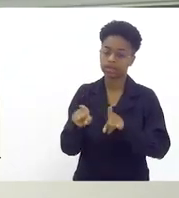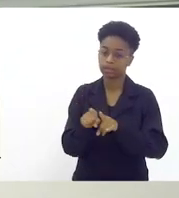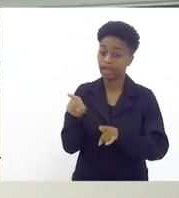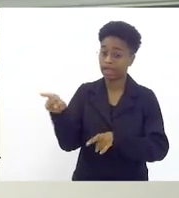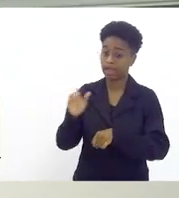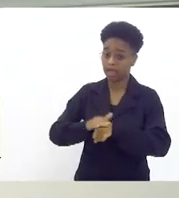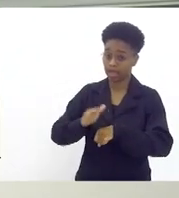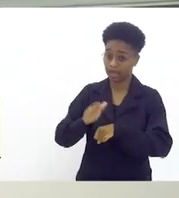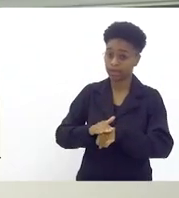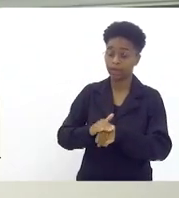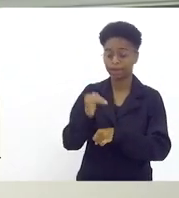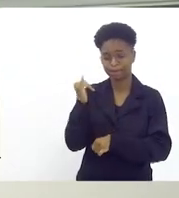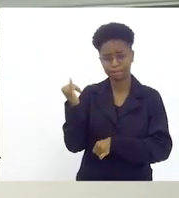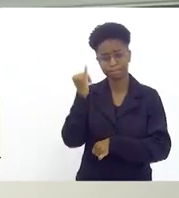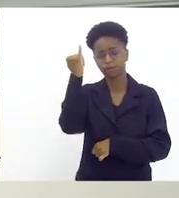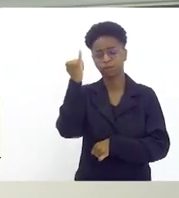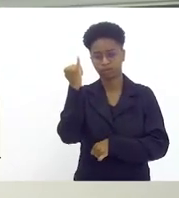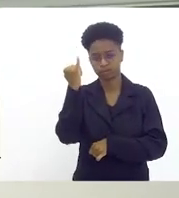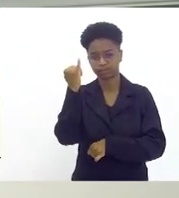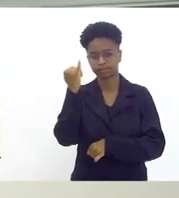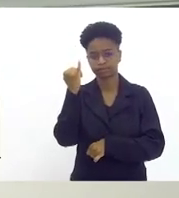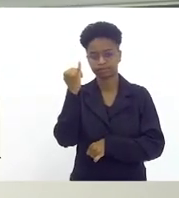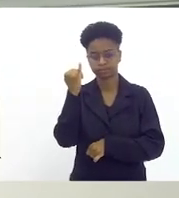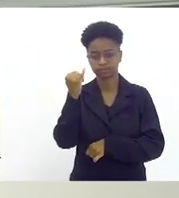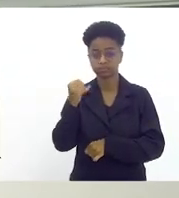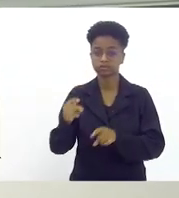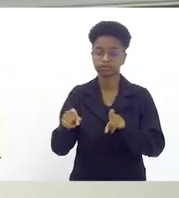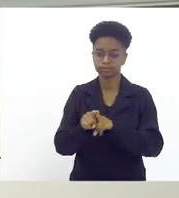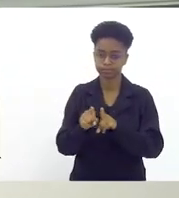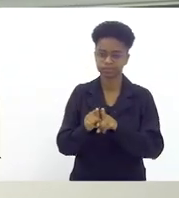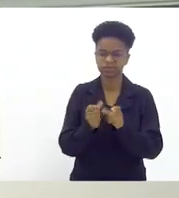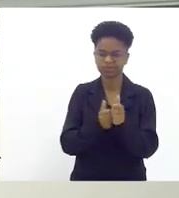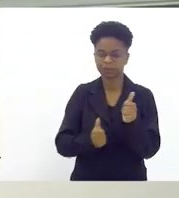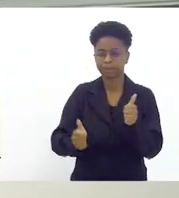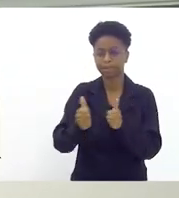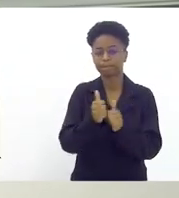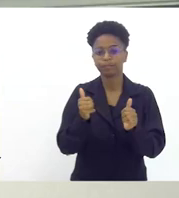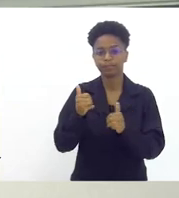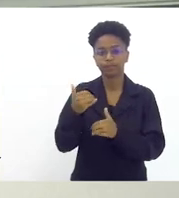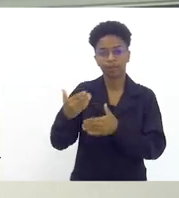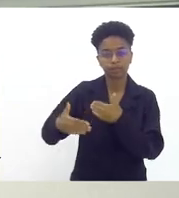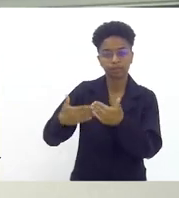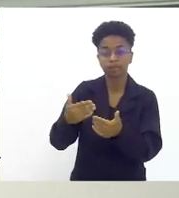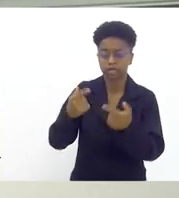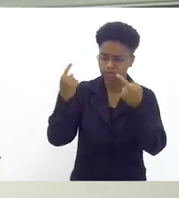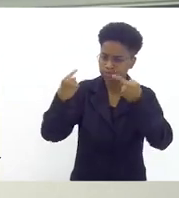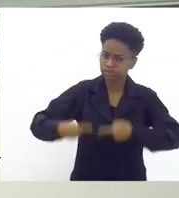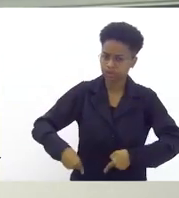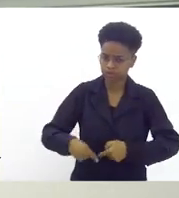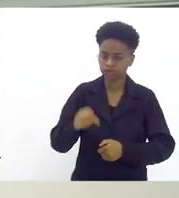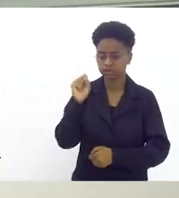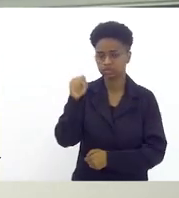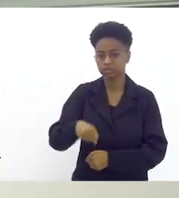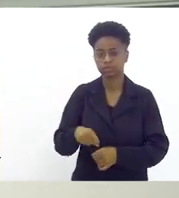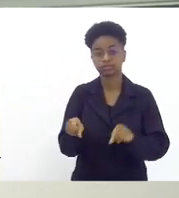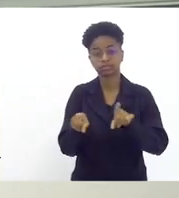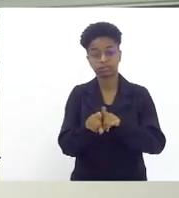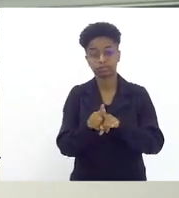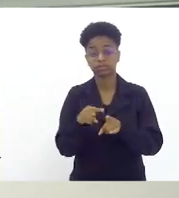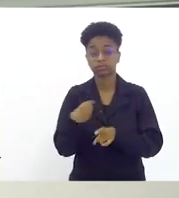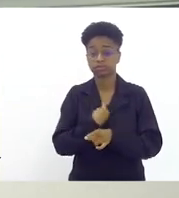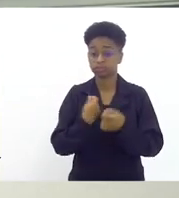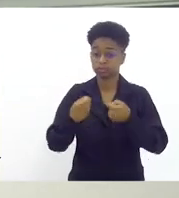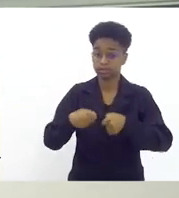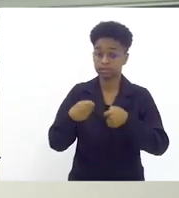ser, né, importantíssima protagonizar esse processo é, né, desafiador demais, Dani. Mas também a gente precisa dos